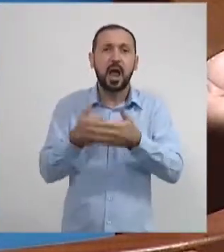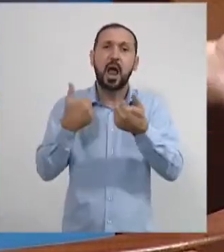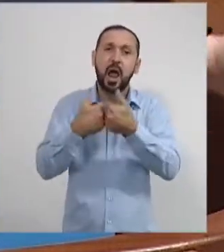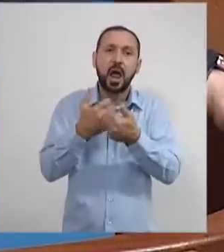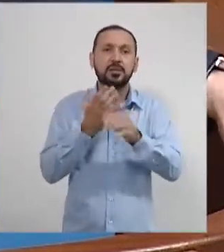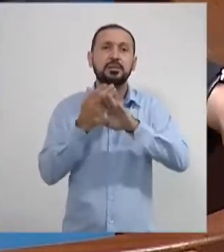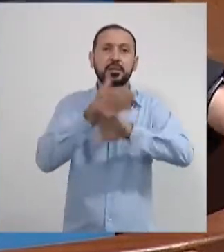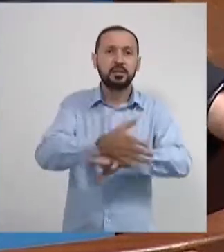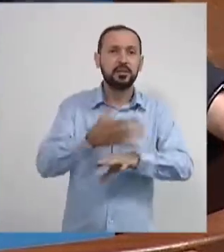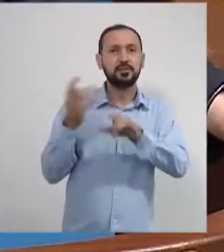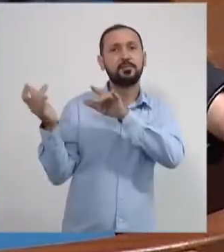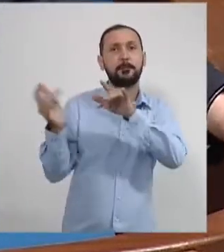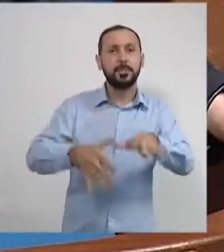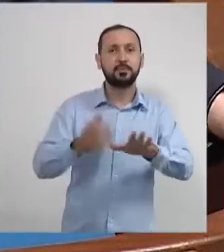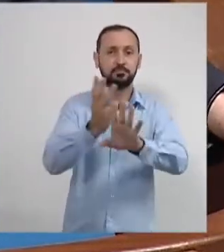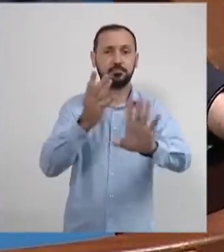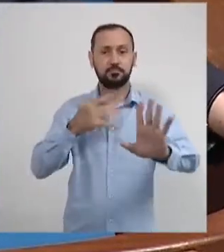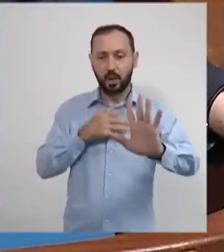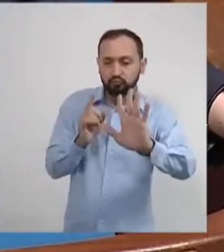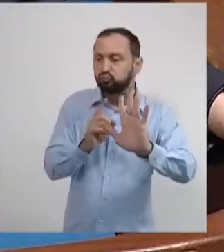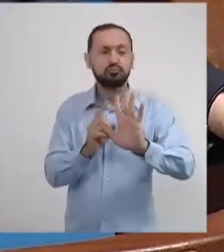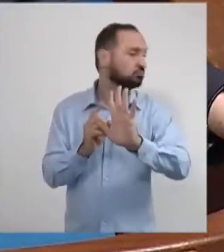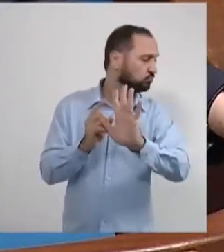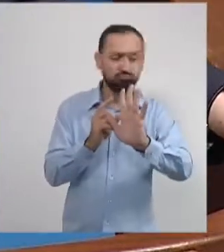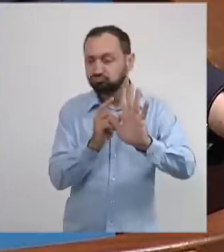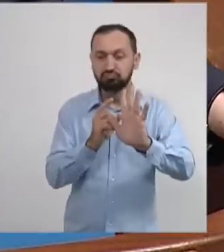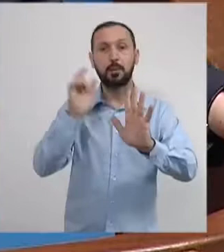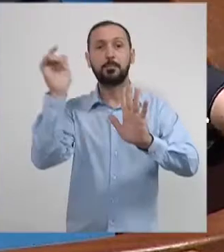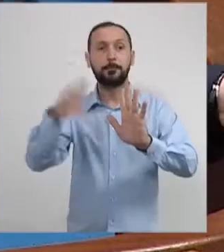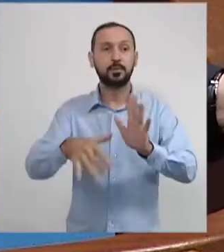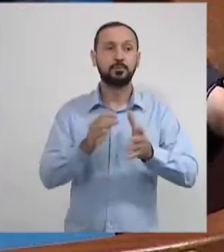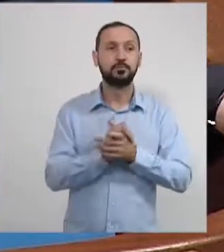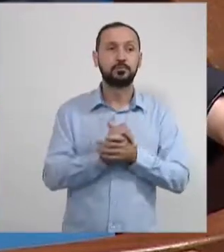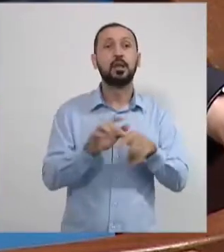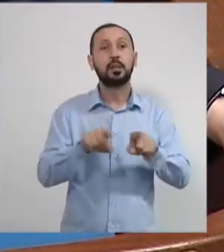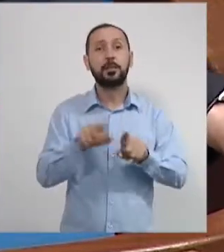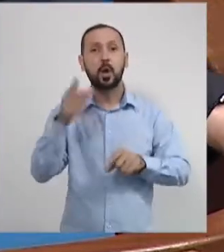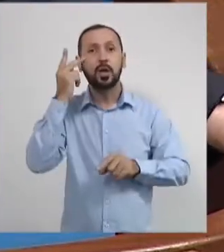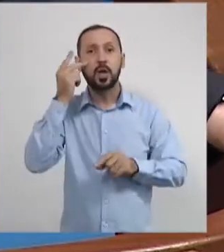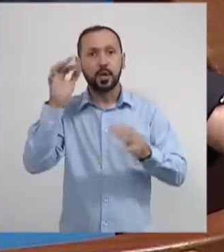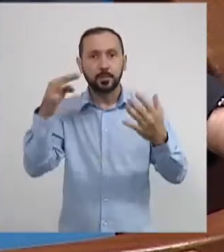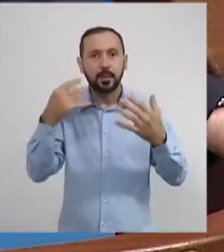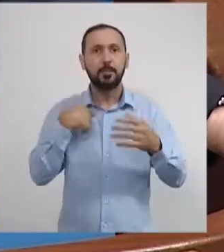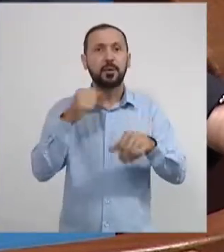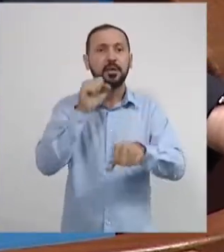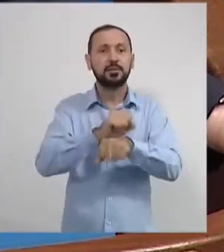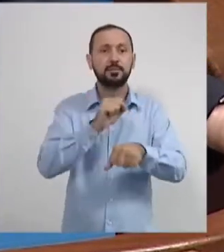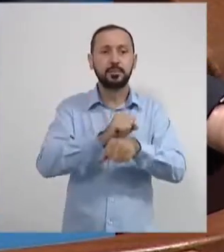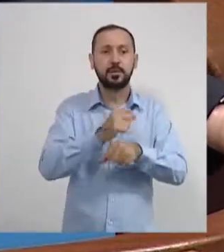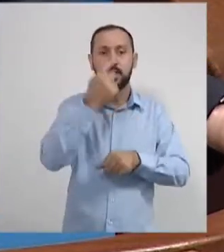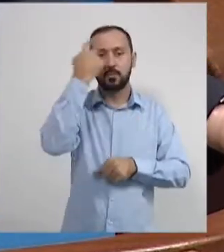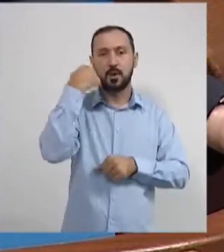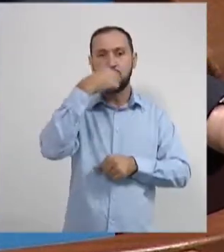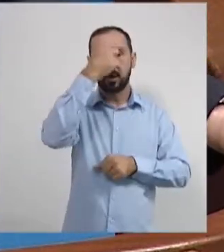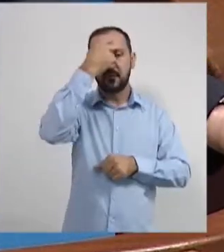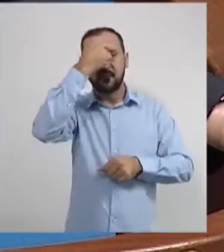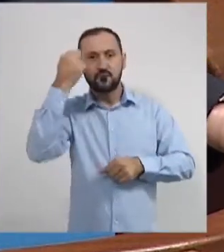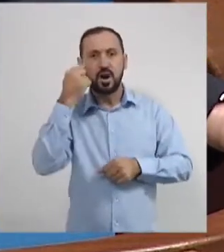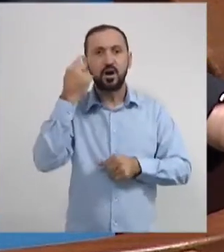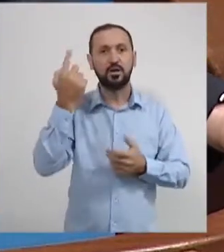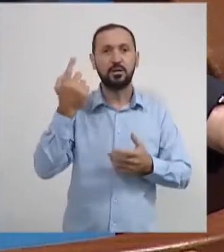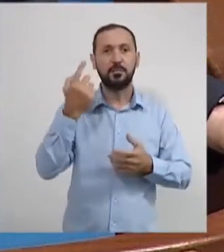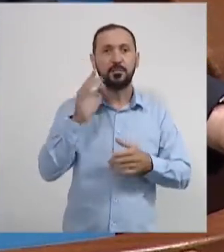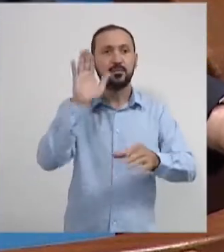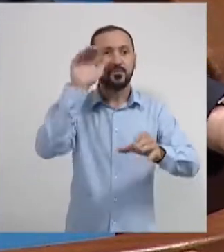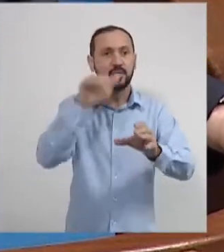desiste. Eu vi muita gente saindo da fila, deputado Pedro Kemp, porque esperar 1h20, 1h30, não é, para